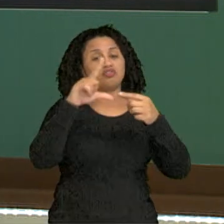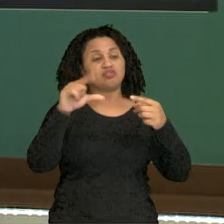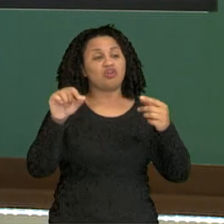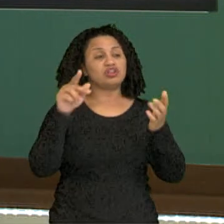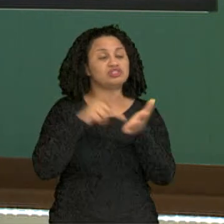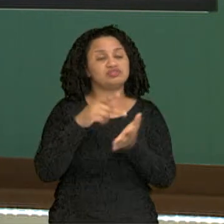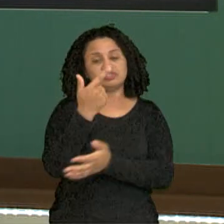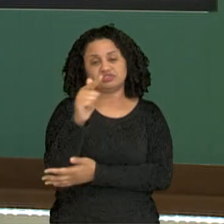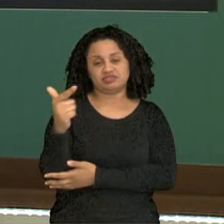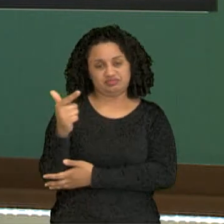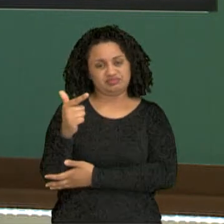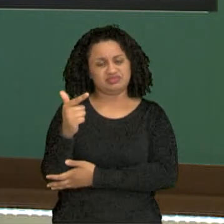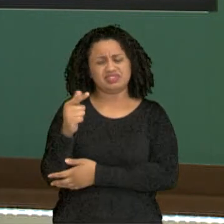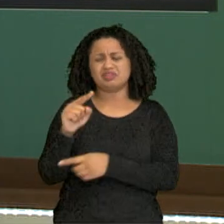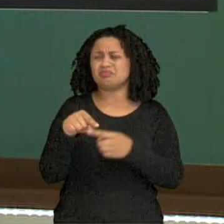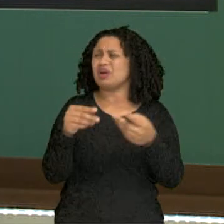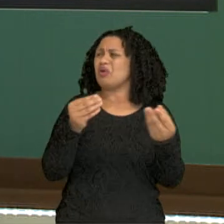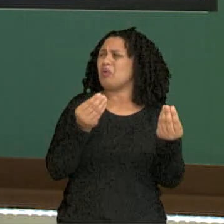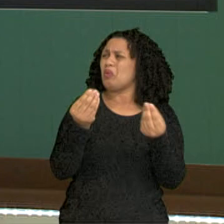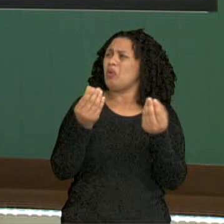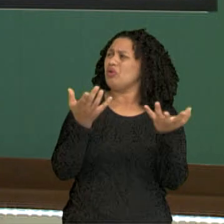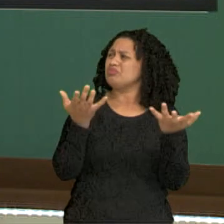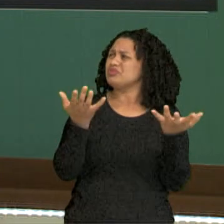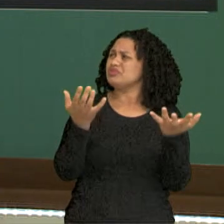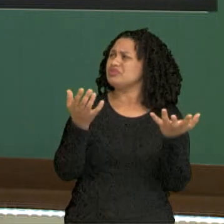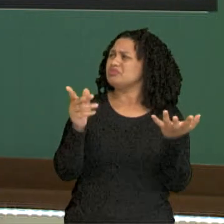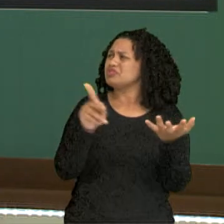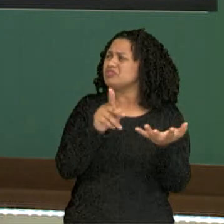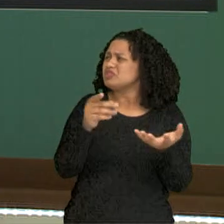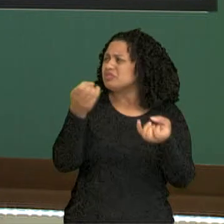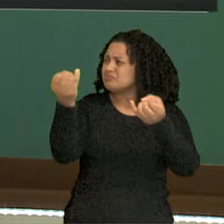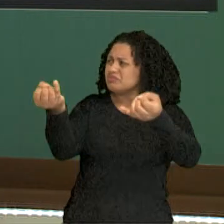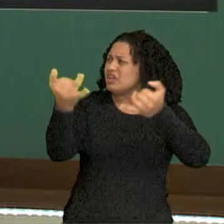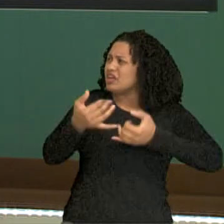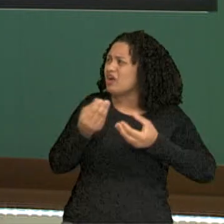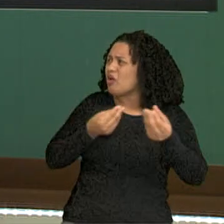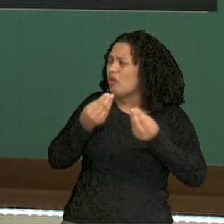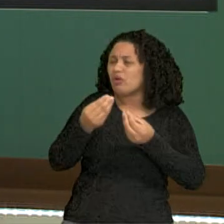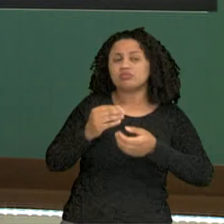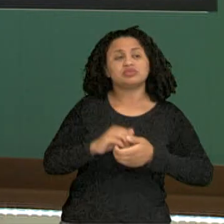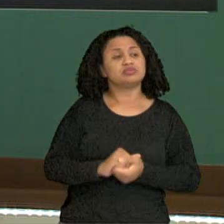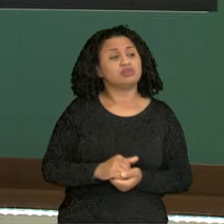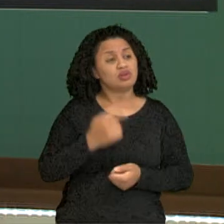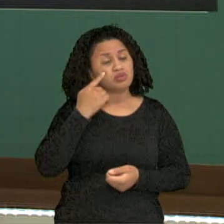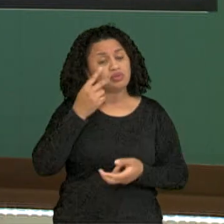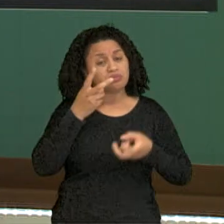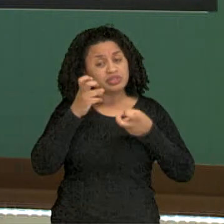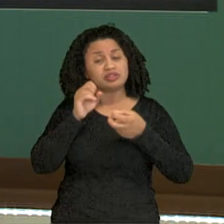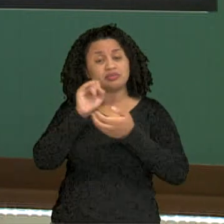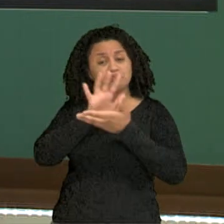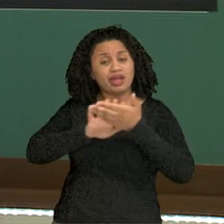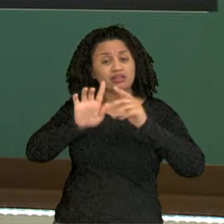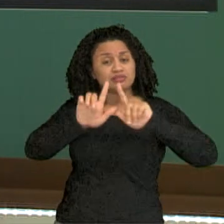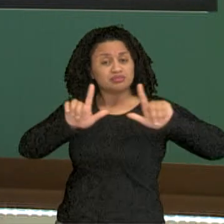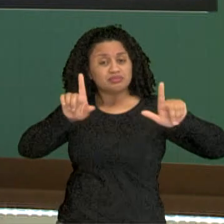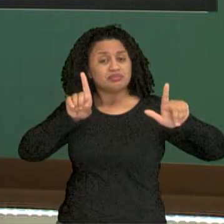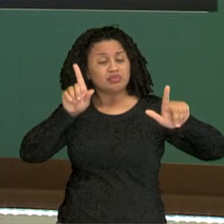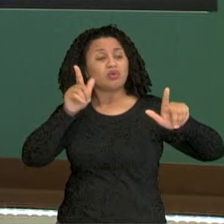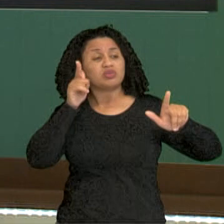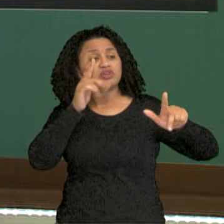verdadeiras. Mas como assim? Fabiano, explica. Nessa imagem eu estou vendo estruturas